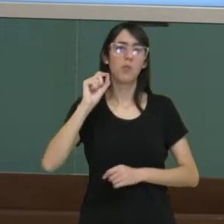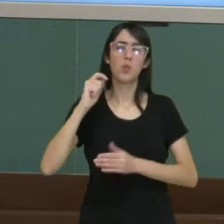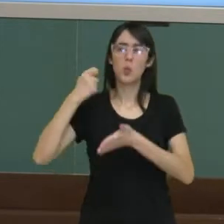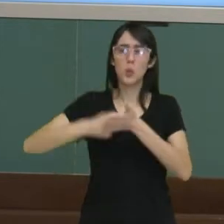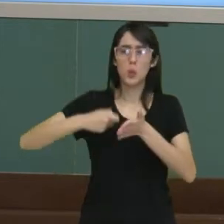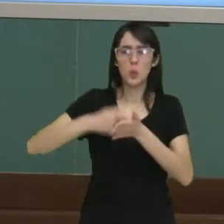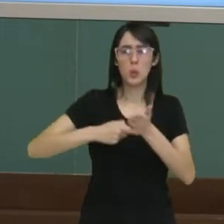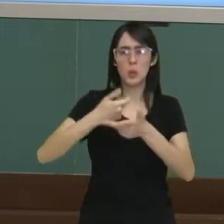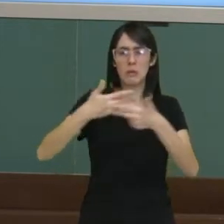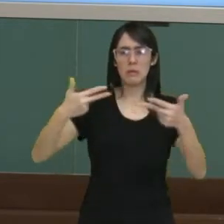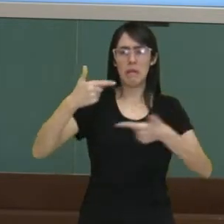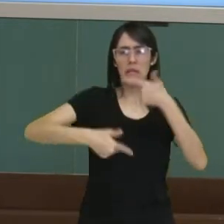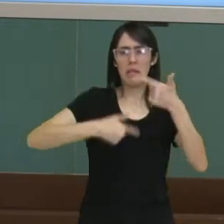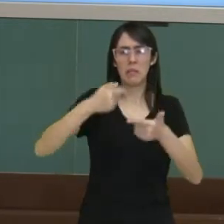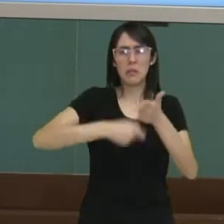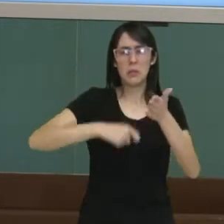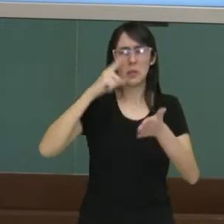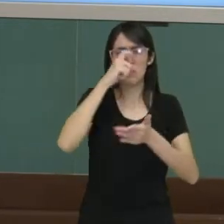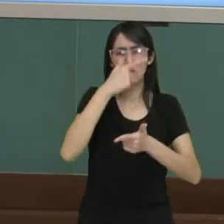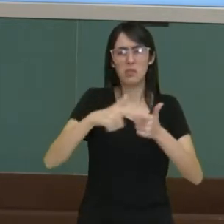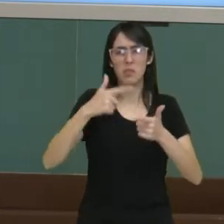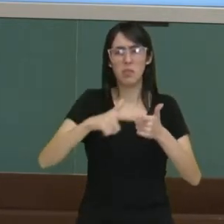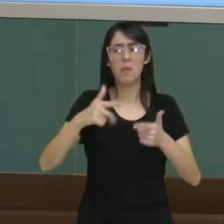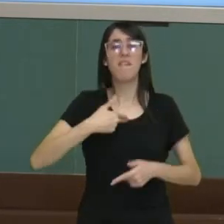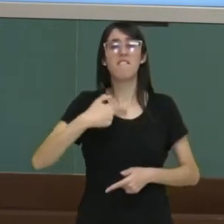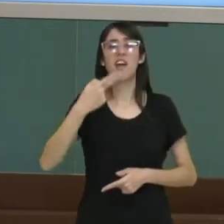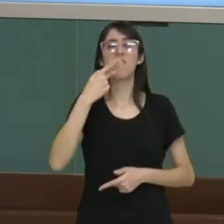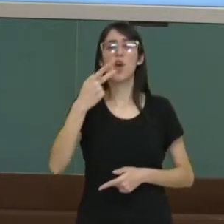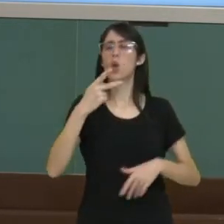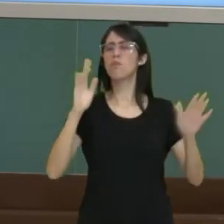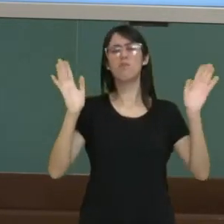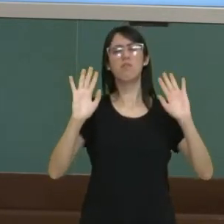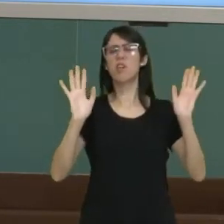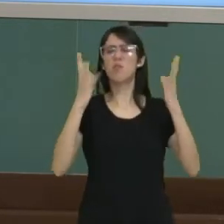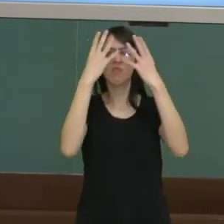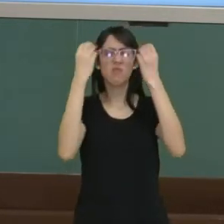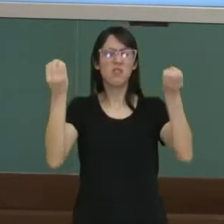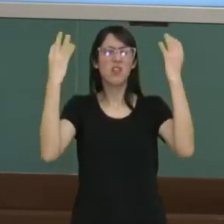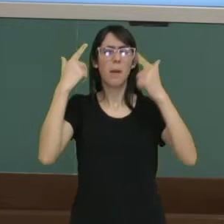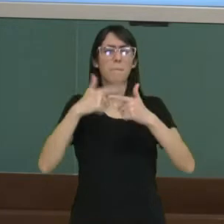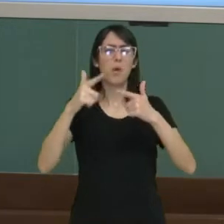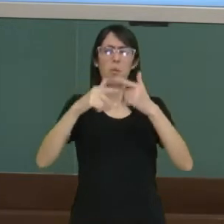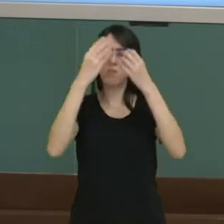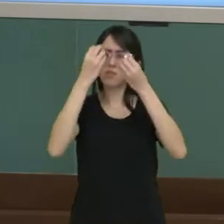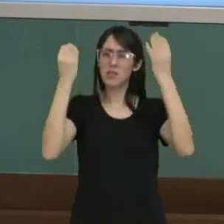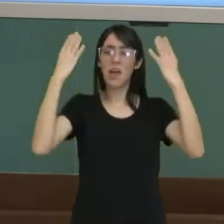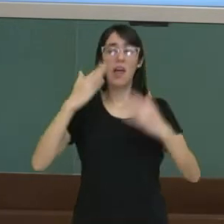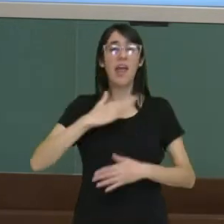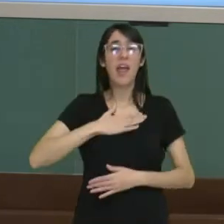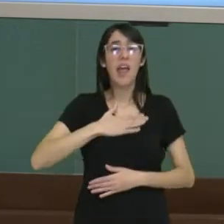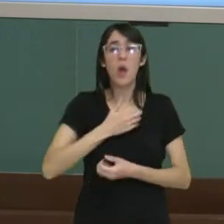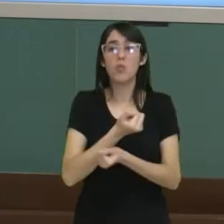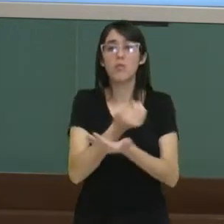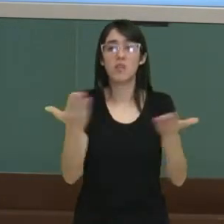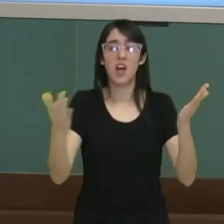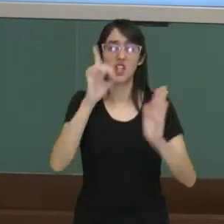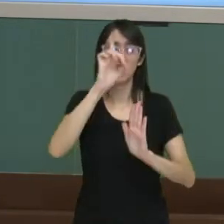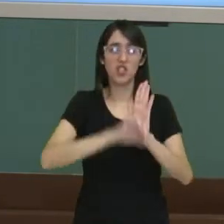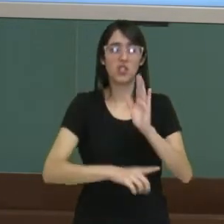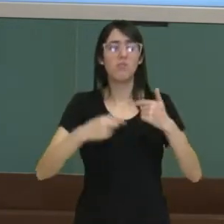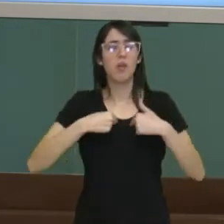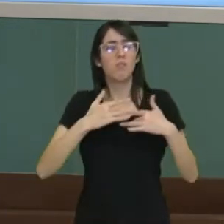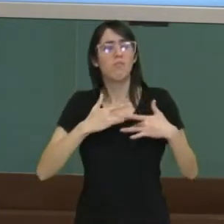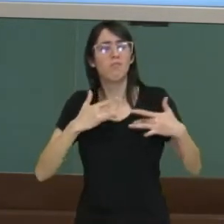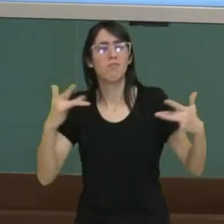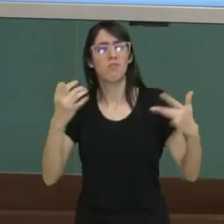não, vamos esquecer. Porque eu que estou dando direito para vocês. Sou eu, pela minha bondade. Porque eu sou um cara benevolente,